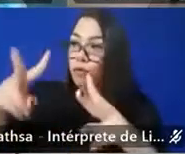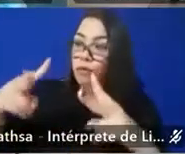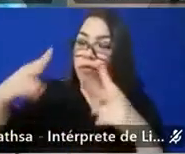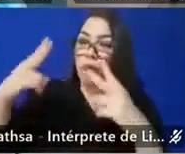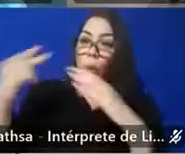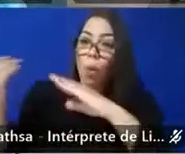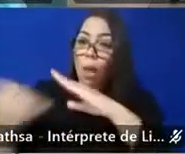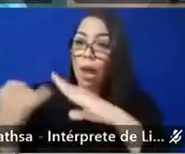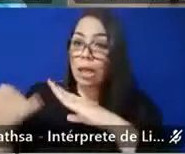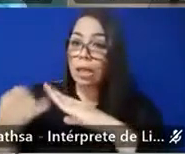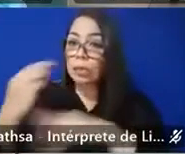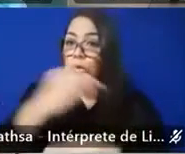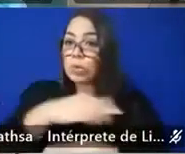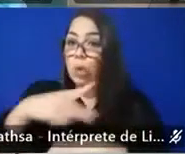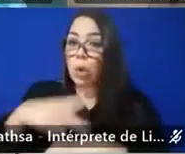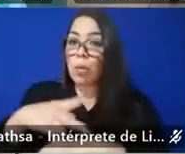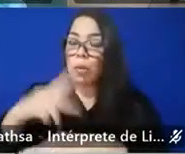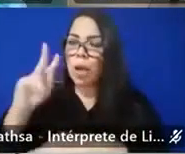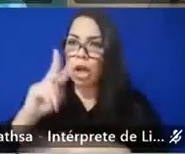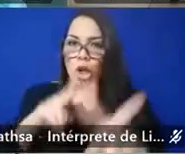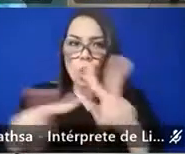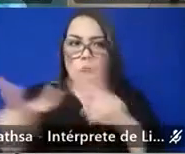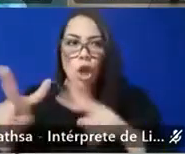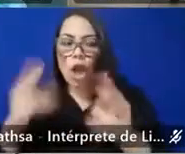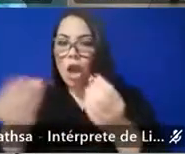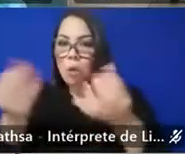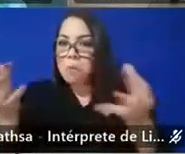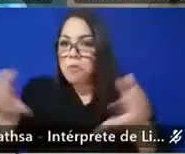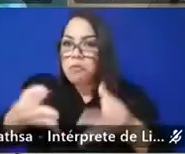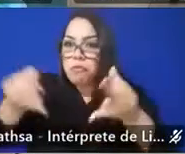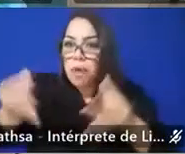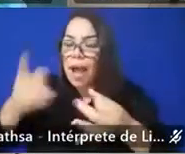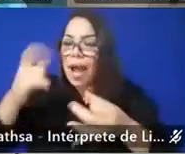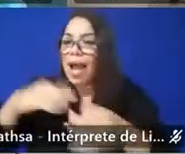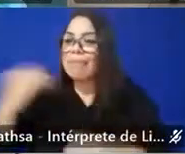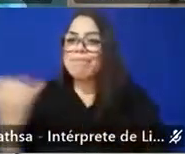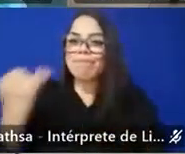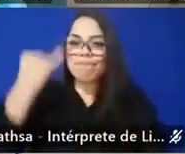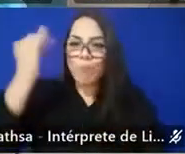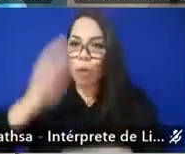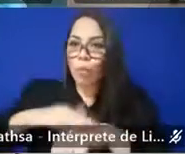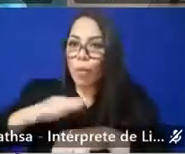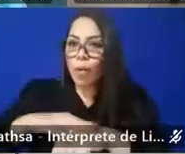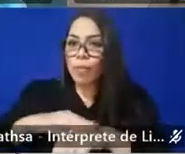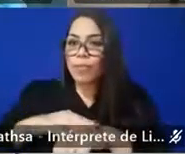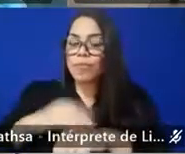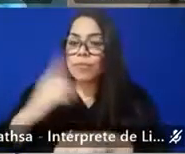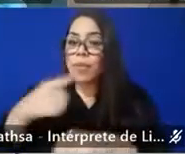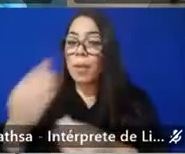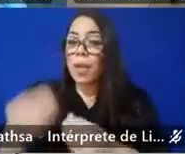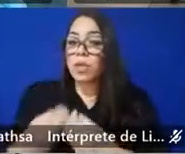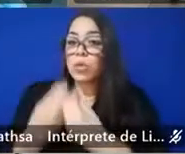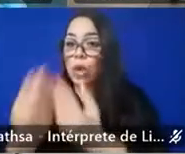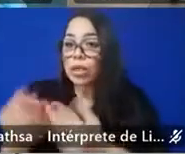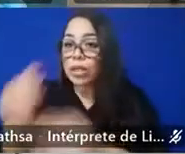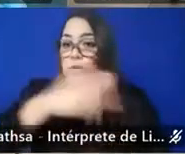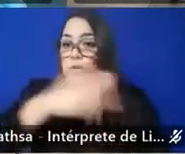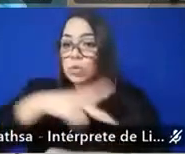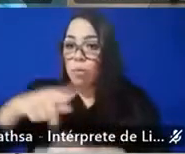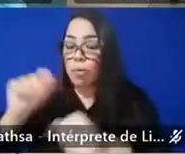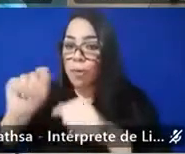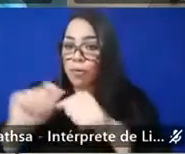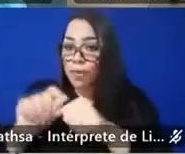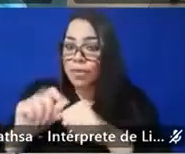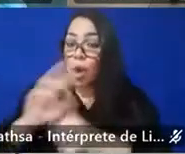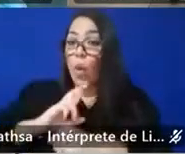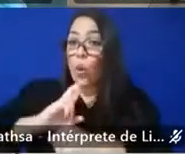privilegia a eficiência é fundamental tanto para as entregas que o mistério Por deve fazer o resultado da